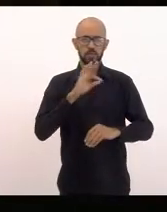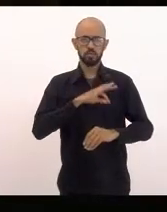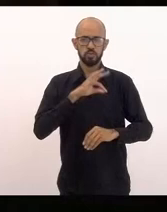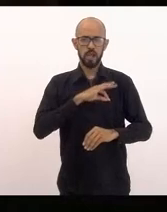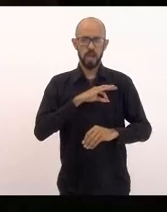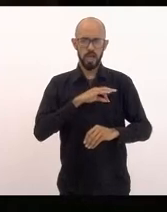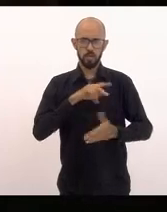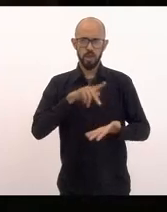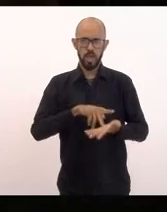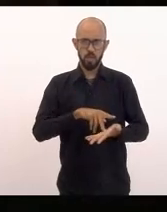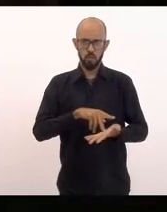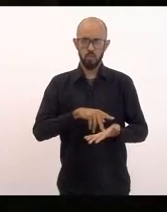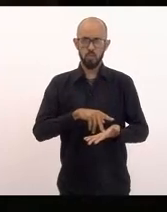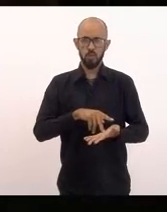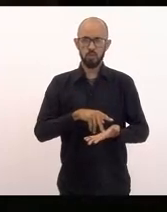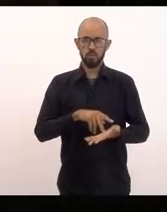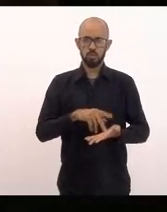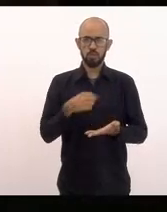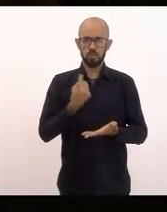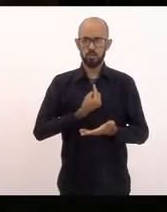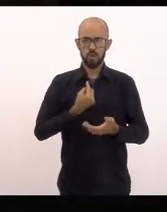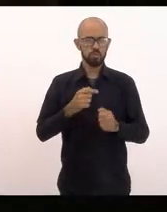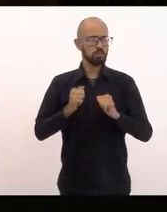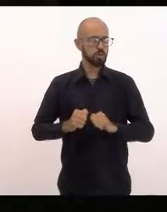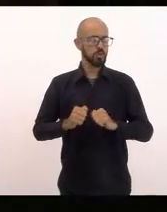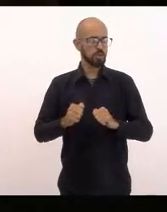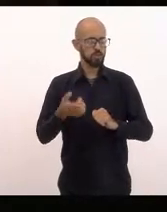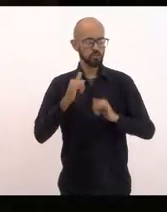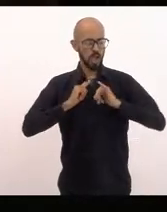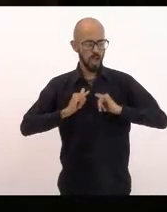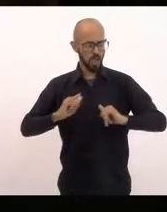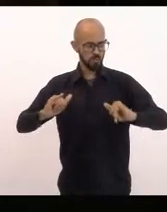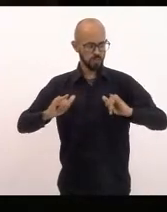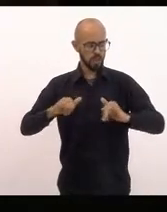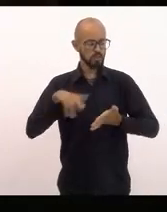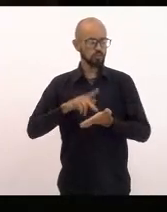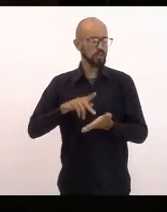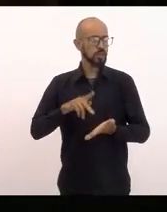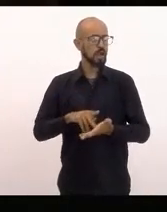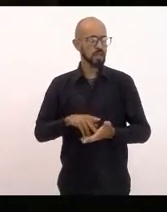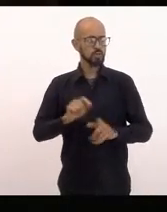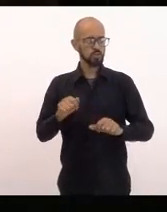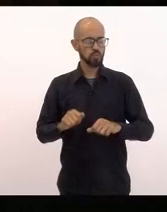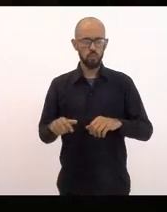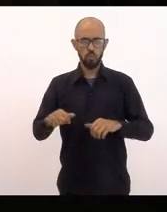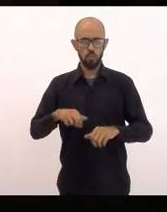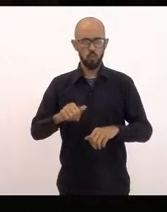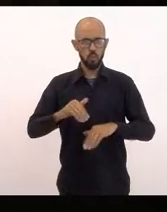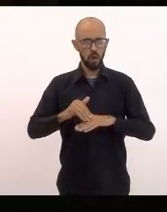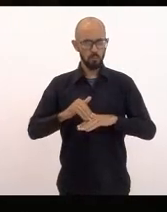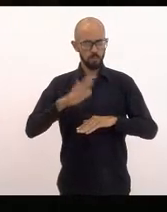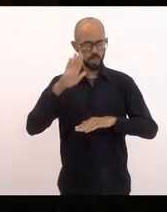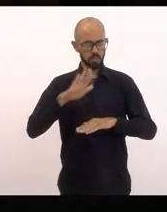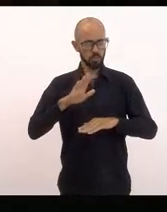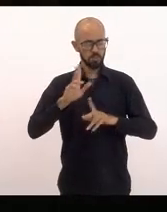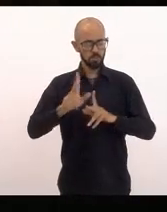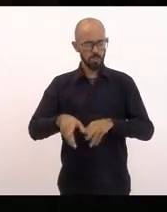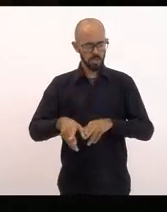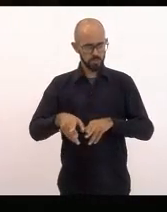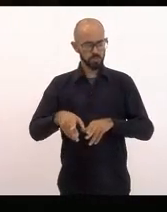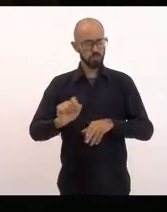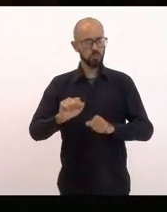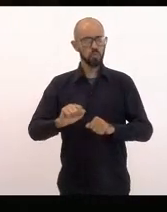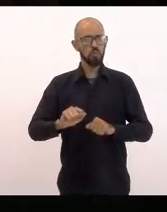nós poderemos anunciar de verdade o aumento que, mesmo o regime dizendo que